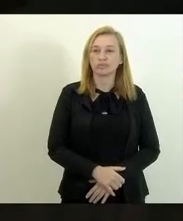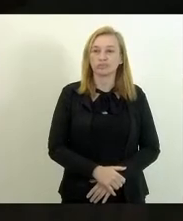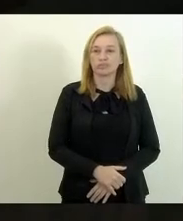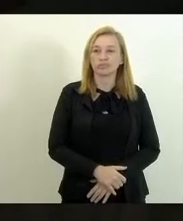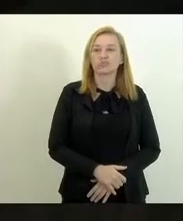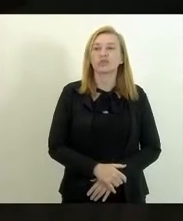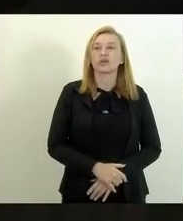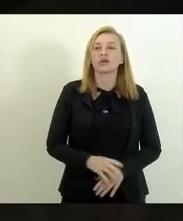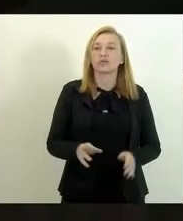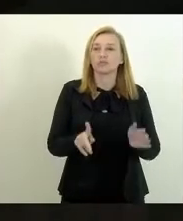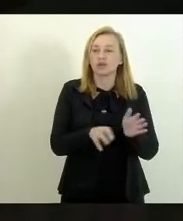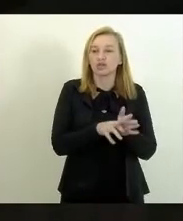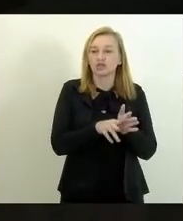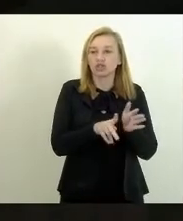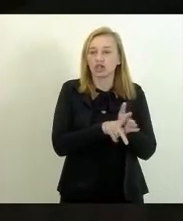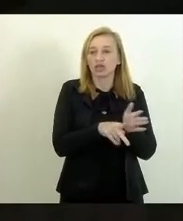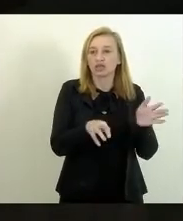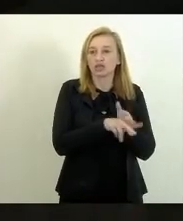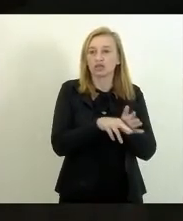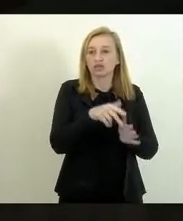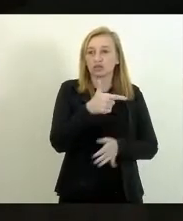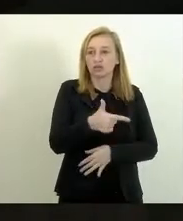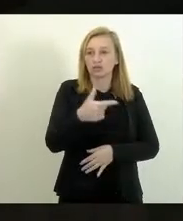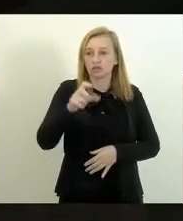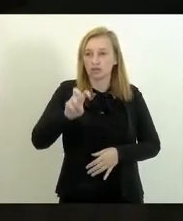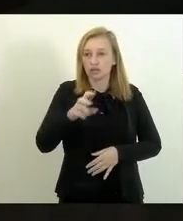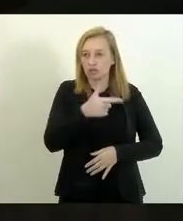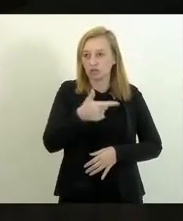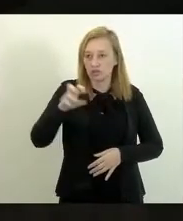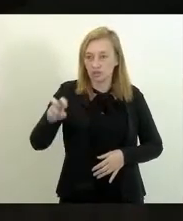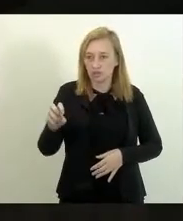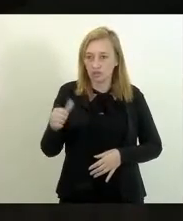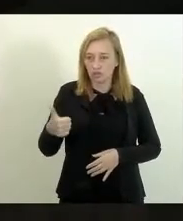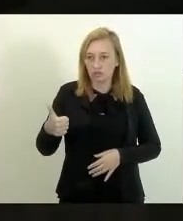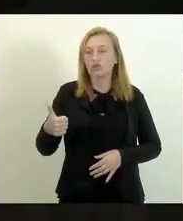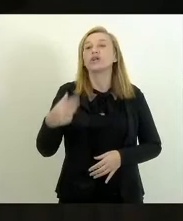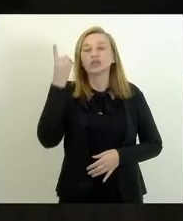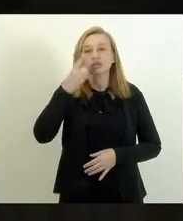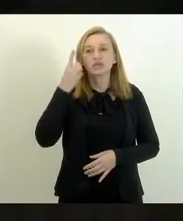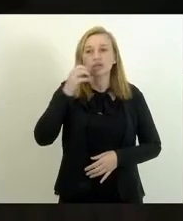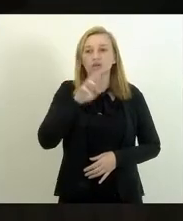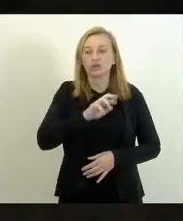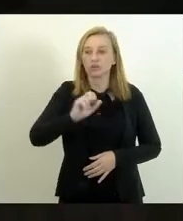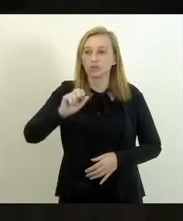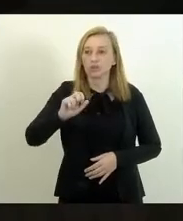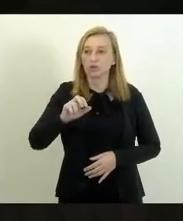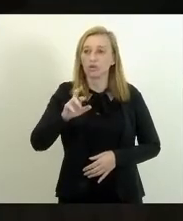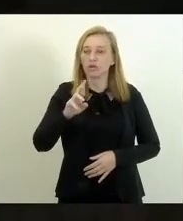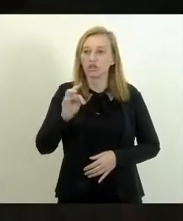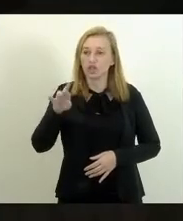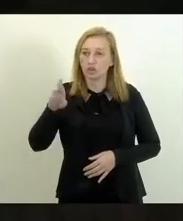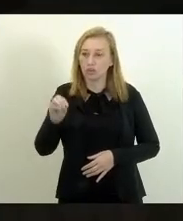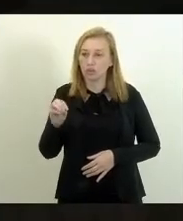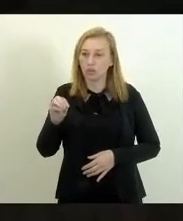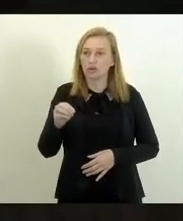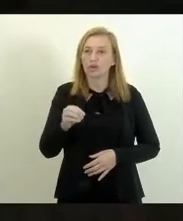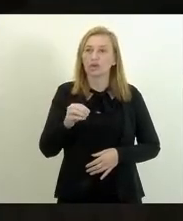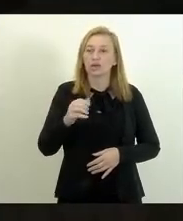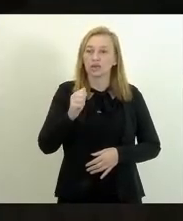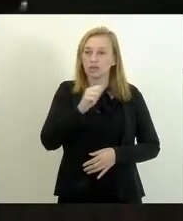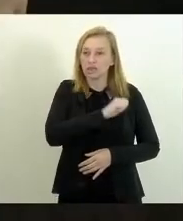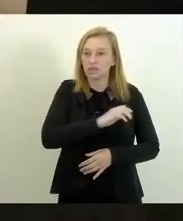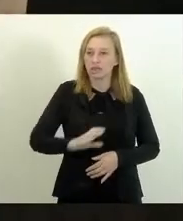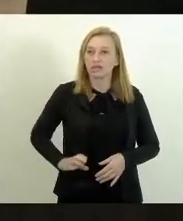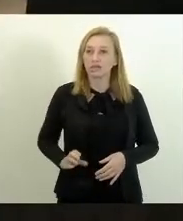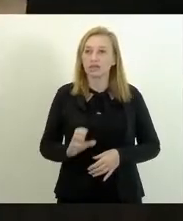Projeto de resolução número 531-2021, de autoria dos deputados Rodrigo Bacelar e André Ciliano, concede prêmio Dandara e respectivo diploma à